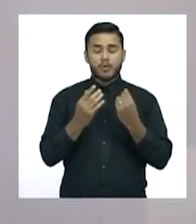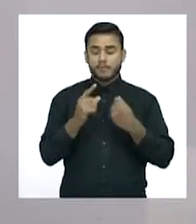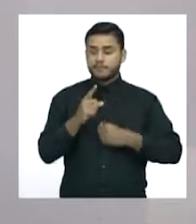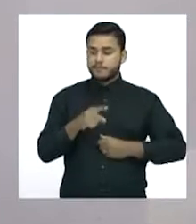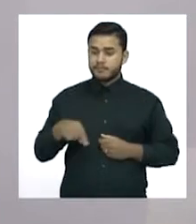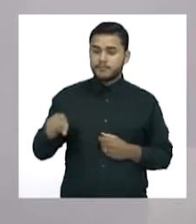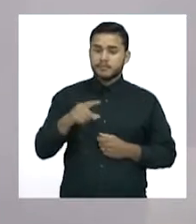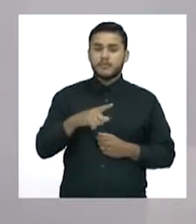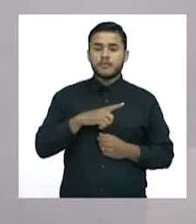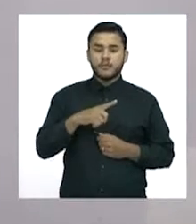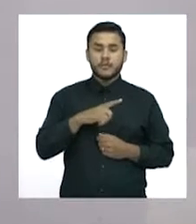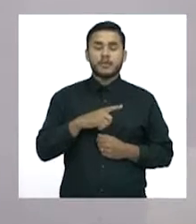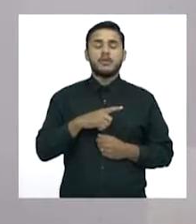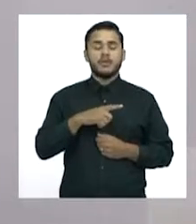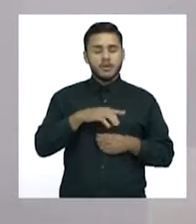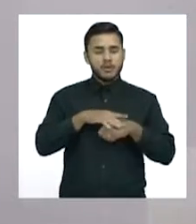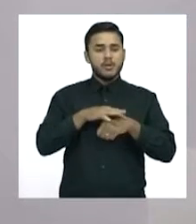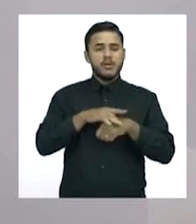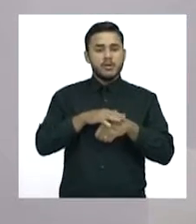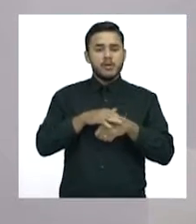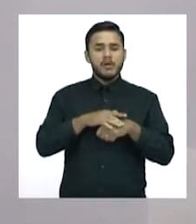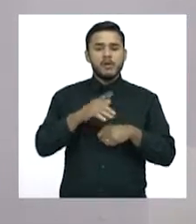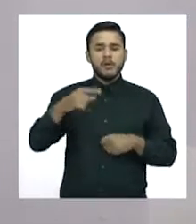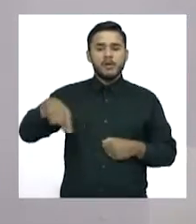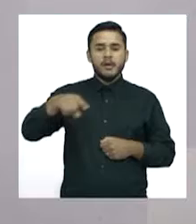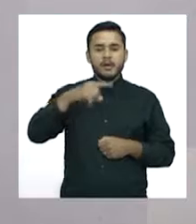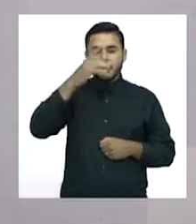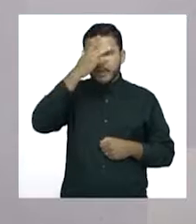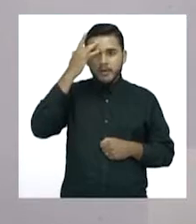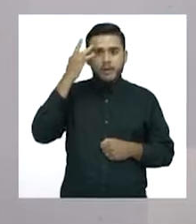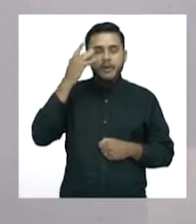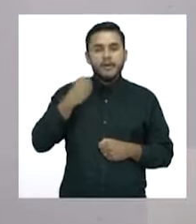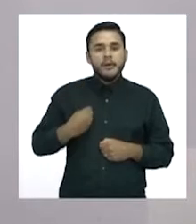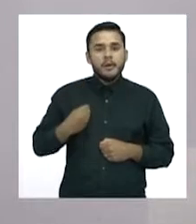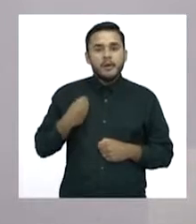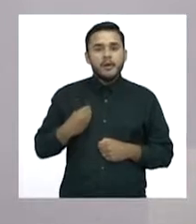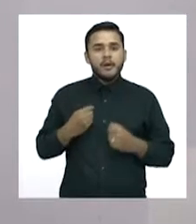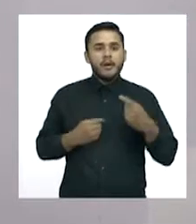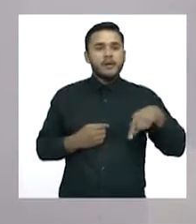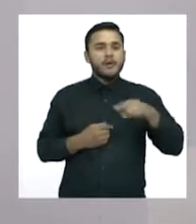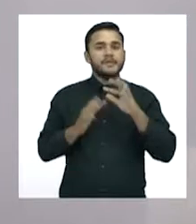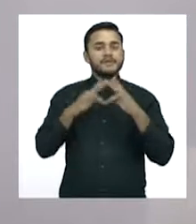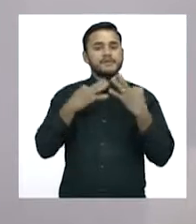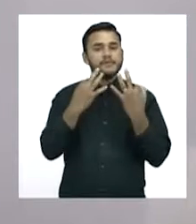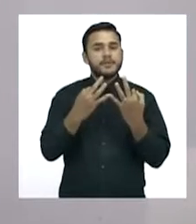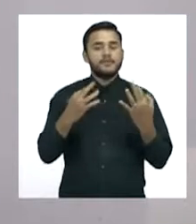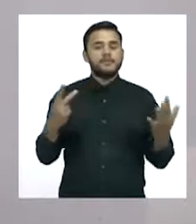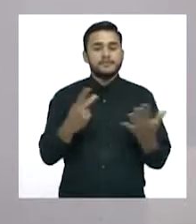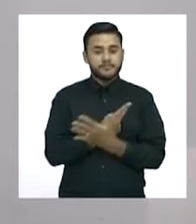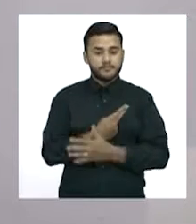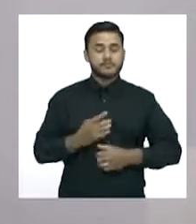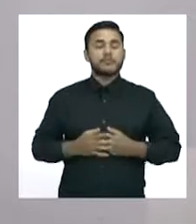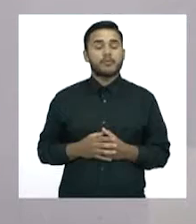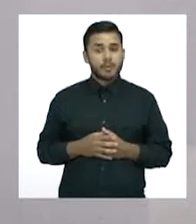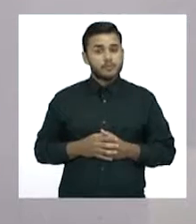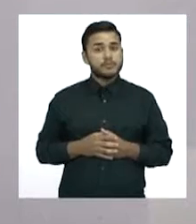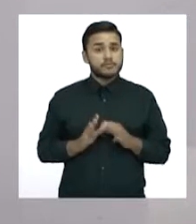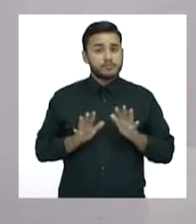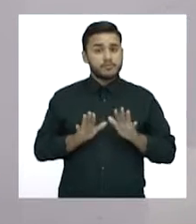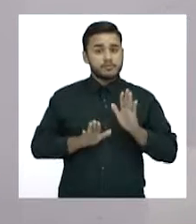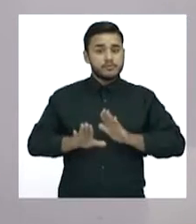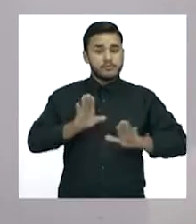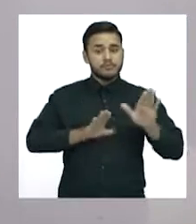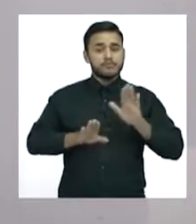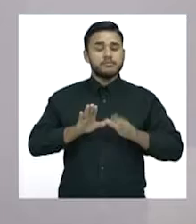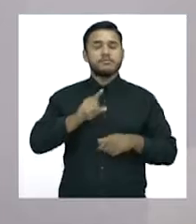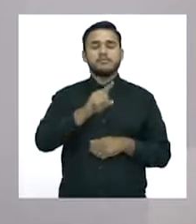longo prazo, doenças para as nossas pessoas, para os nossos familiares, as pessoas queridas. Então, a gente tem que chamar a atenção para realmente